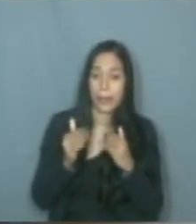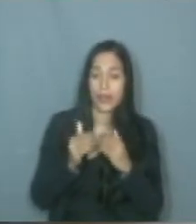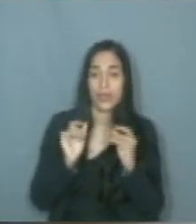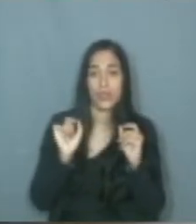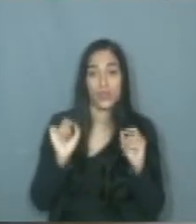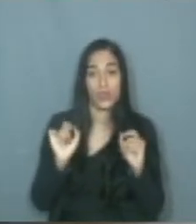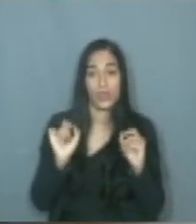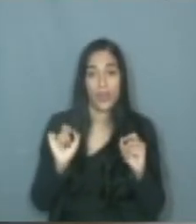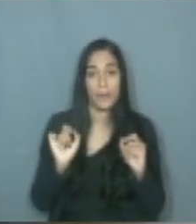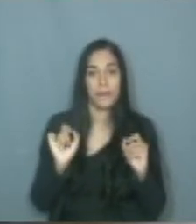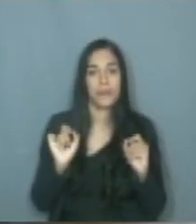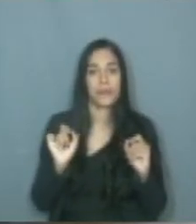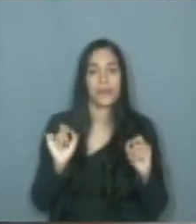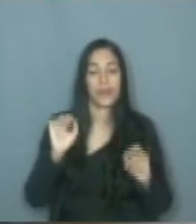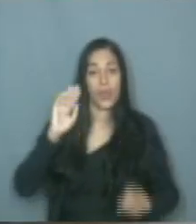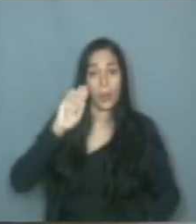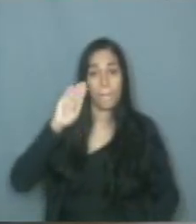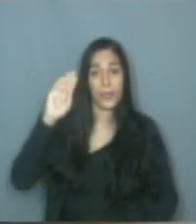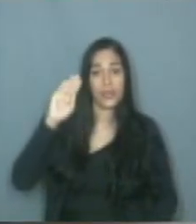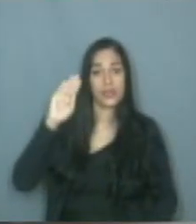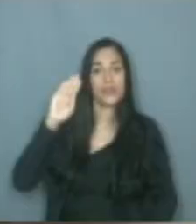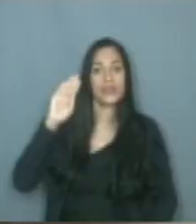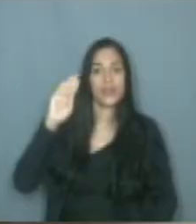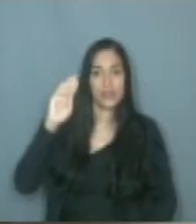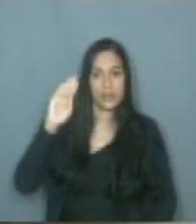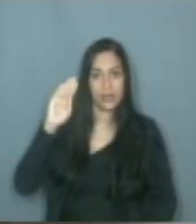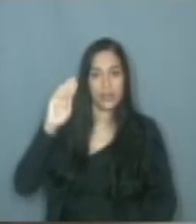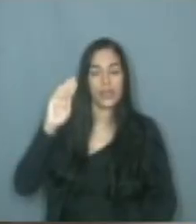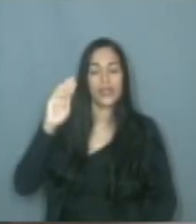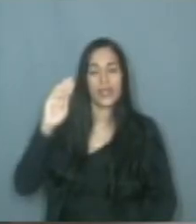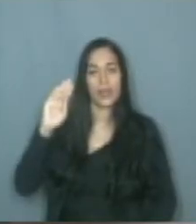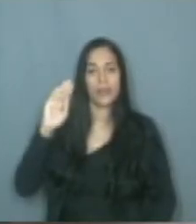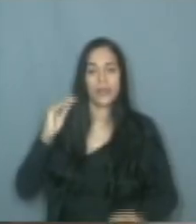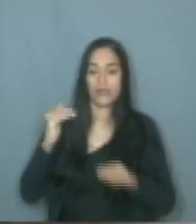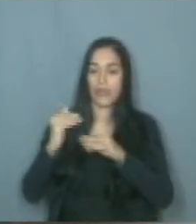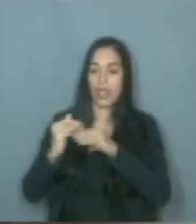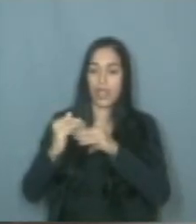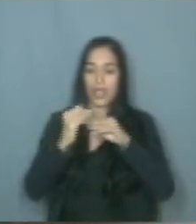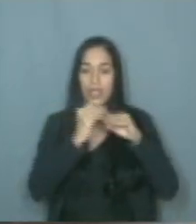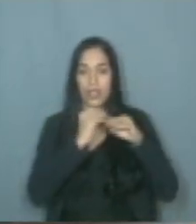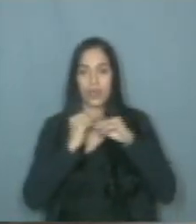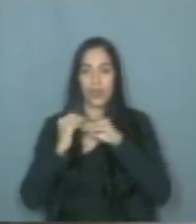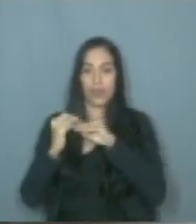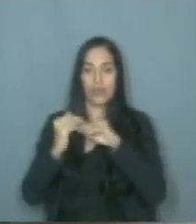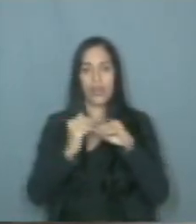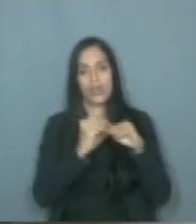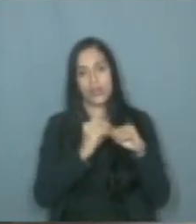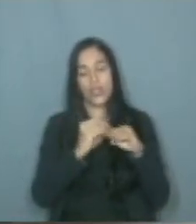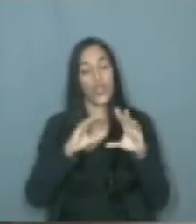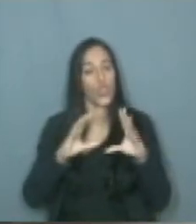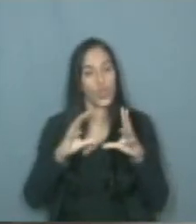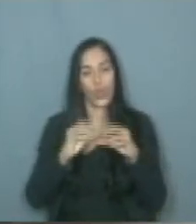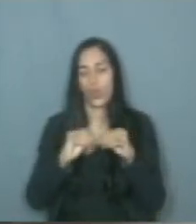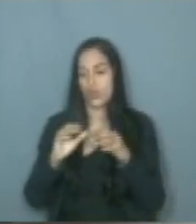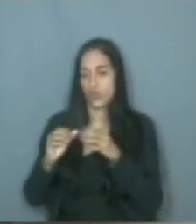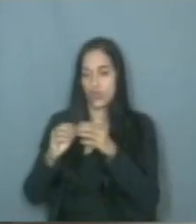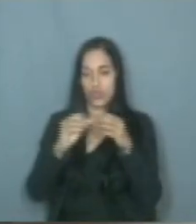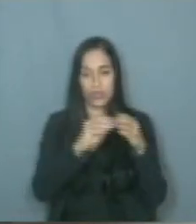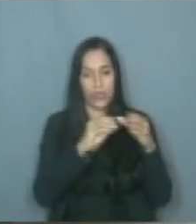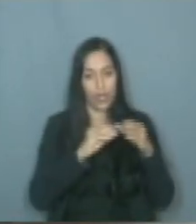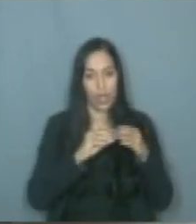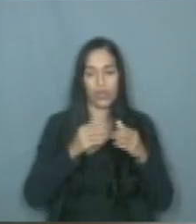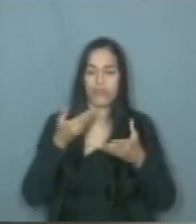protocolo que estabeleça o princípio da isonomia. Todos os blocos precisam ser tratados da mesma forma. E,